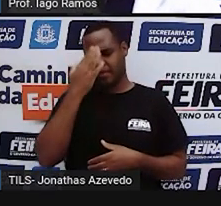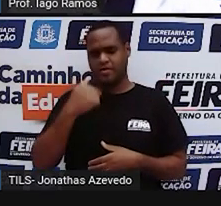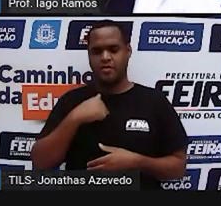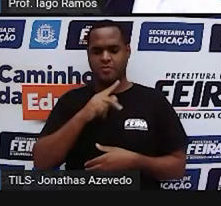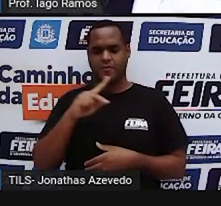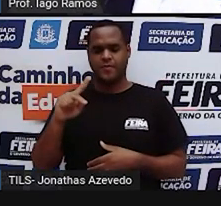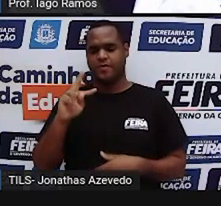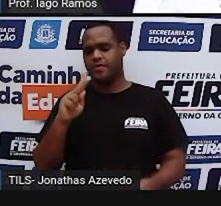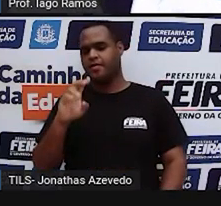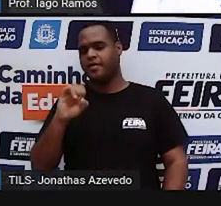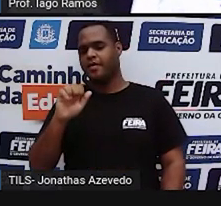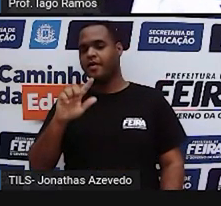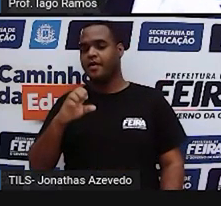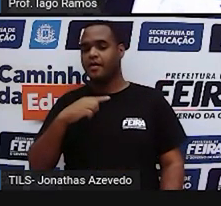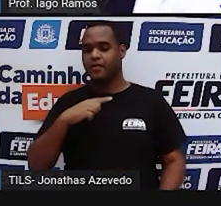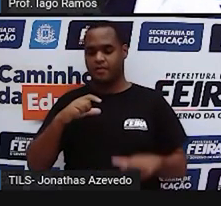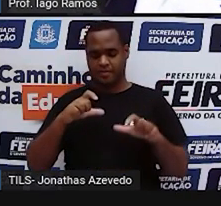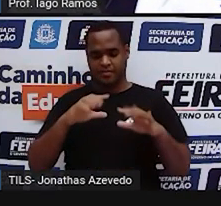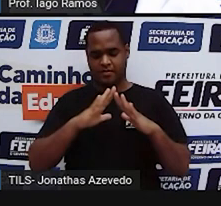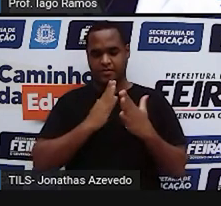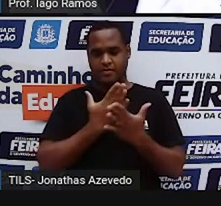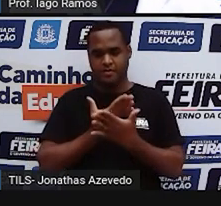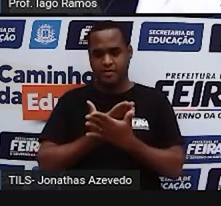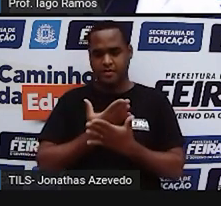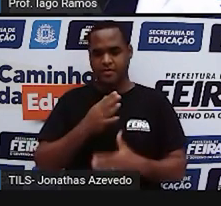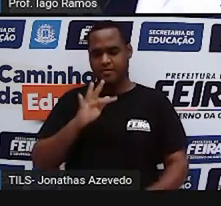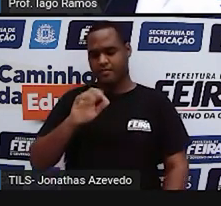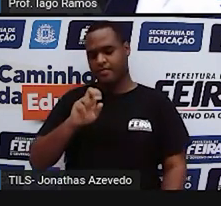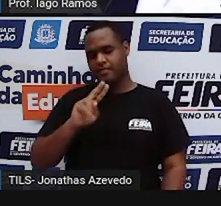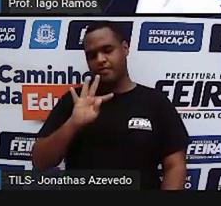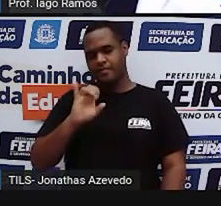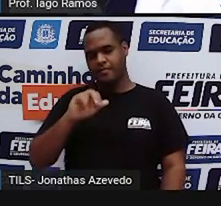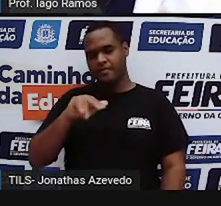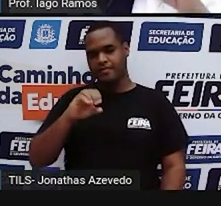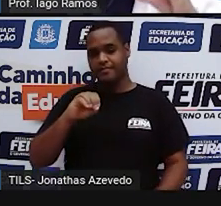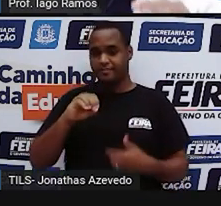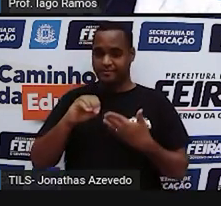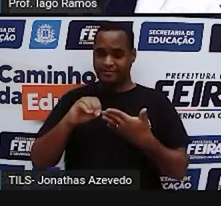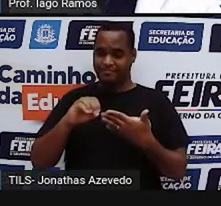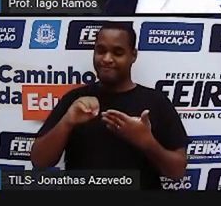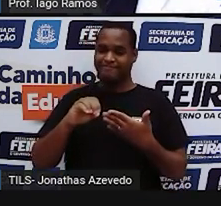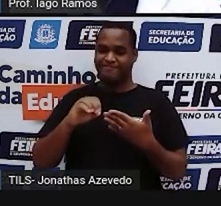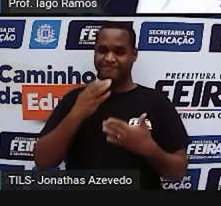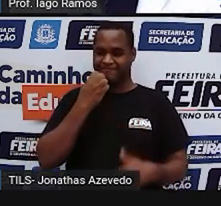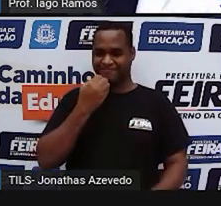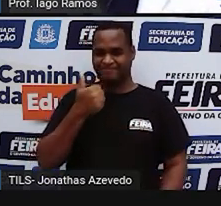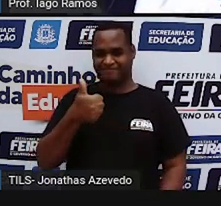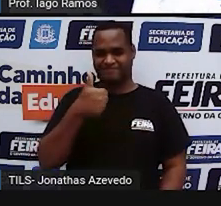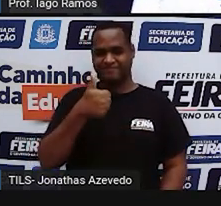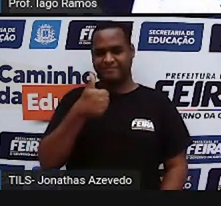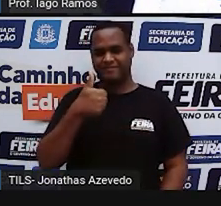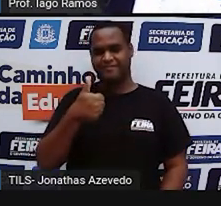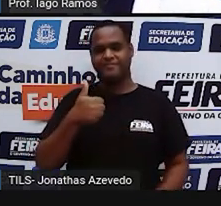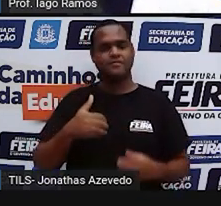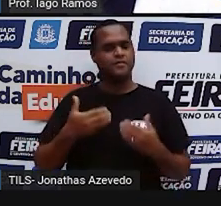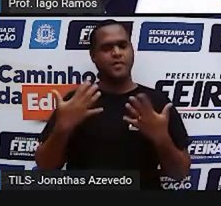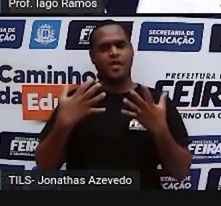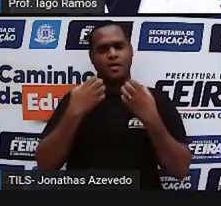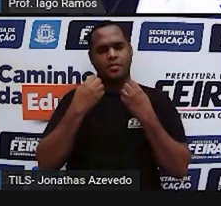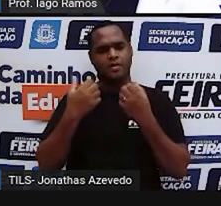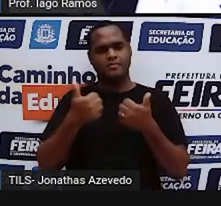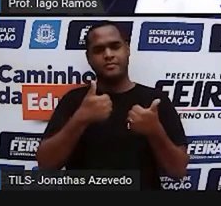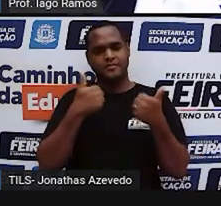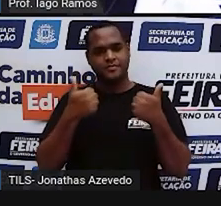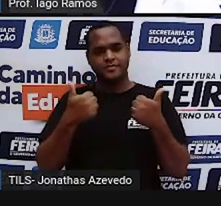professor Iago Ramos vem lá da escola municipal Faustino Dias Lima os bem né põe